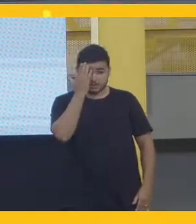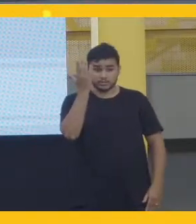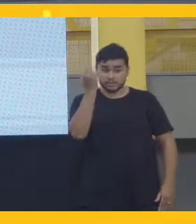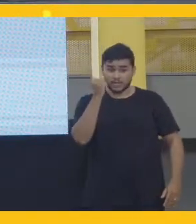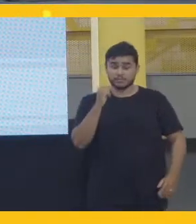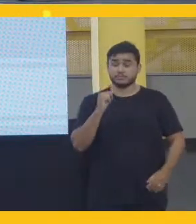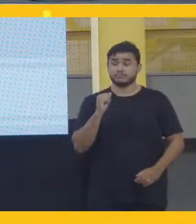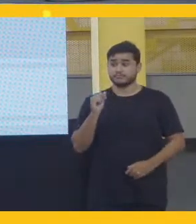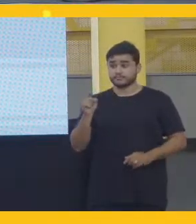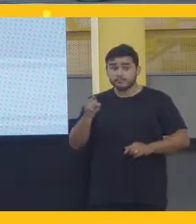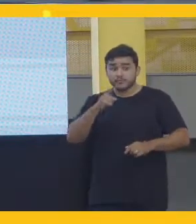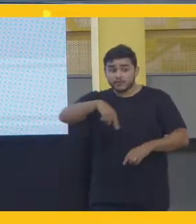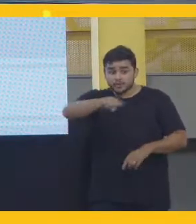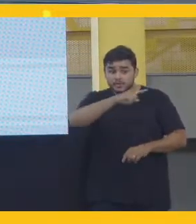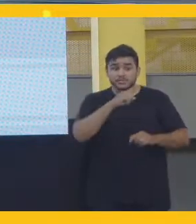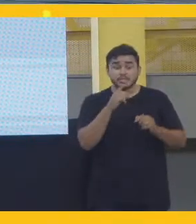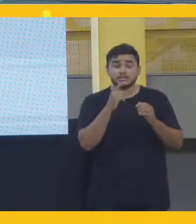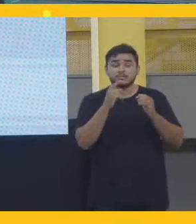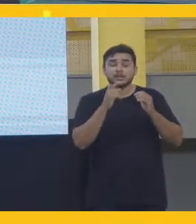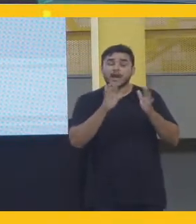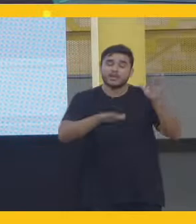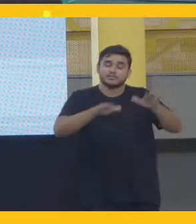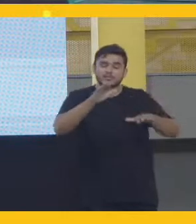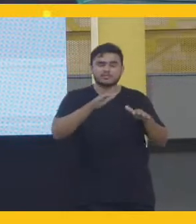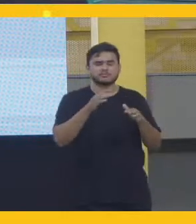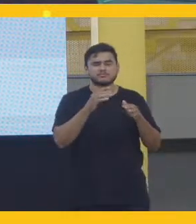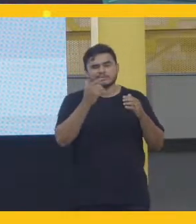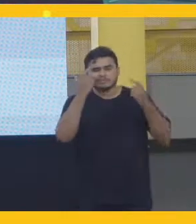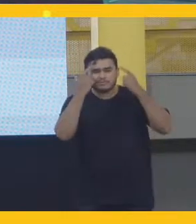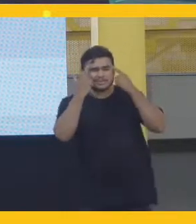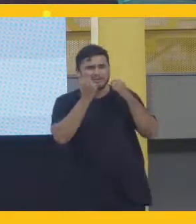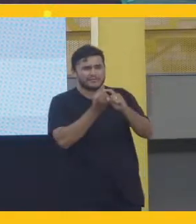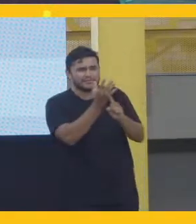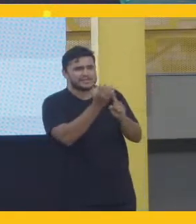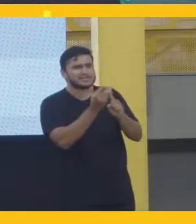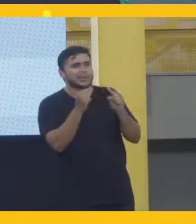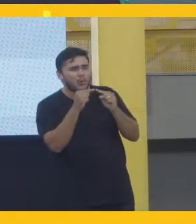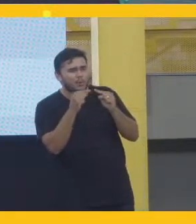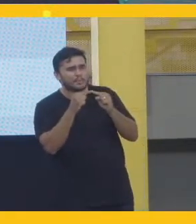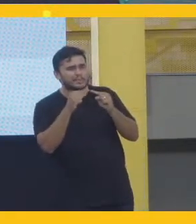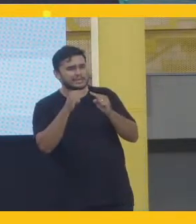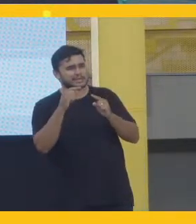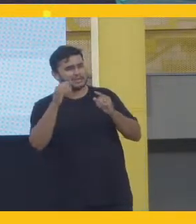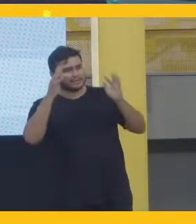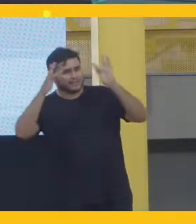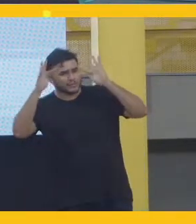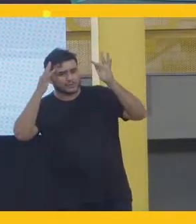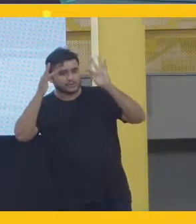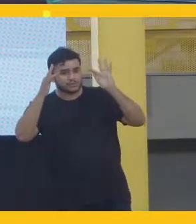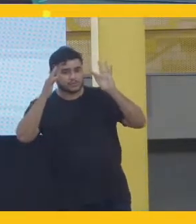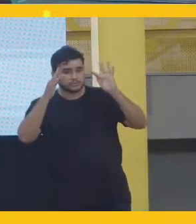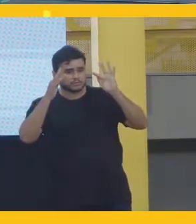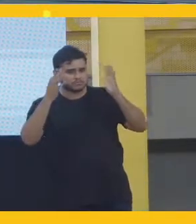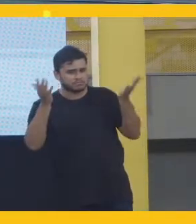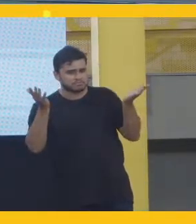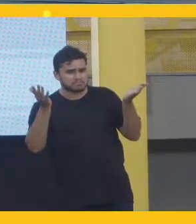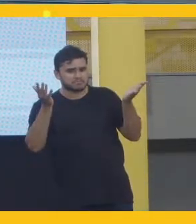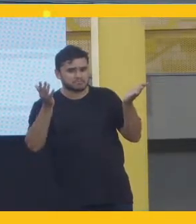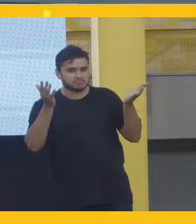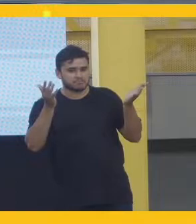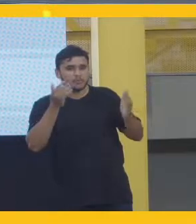chamado Platão? De acordo com Platão, existem